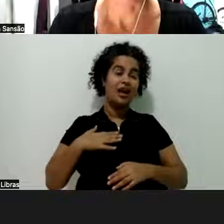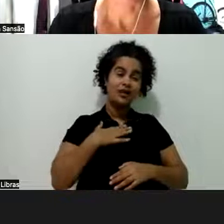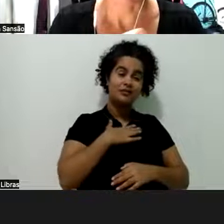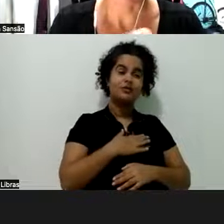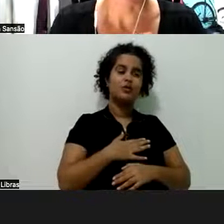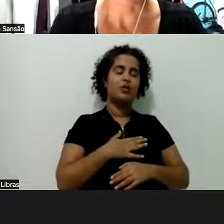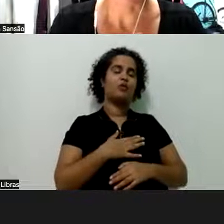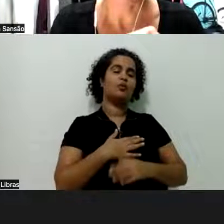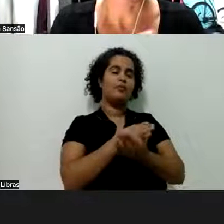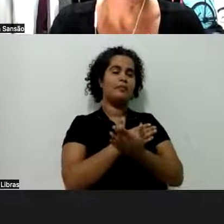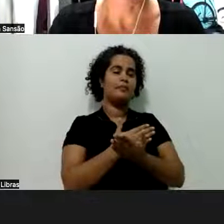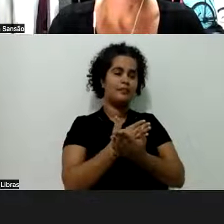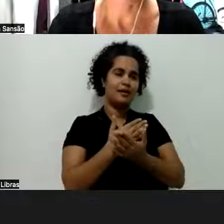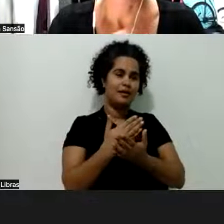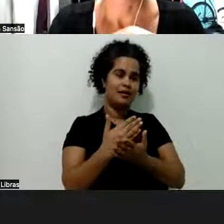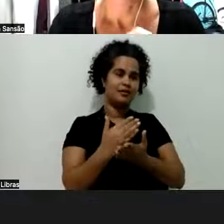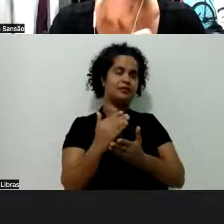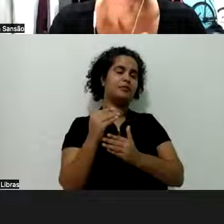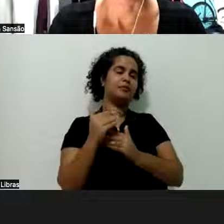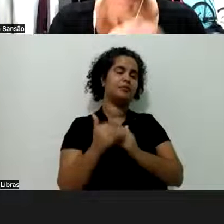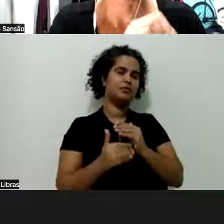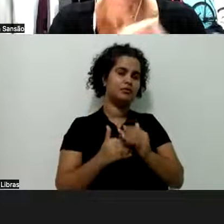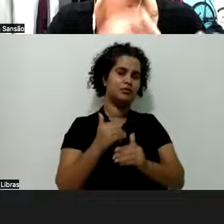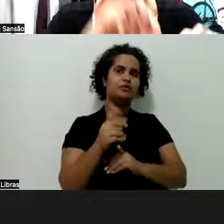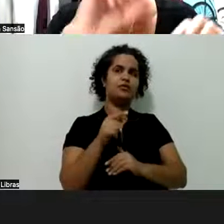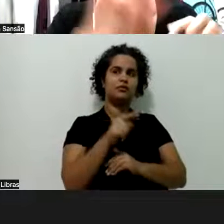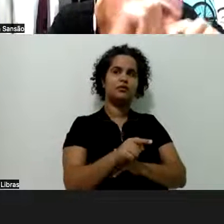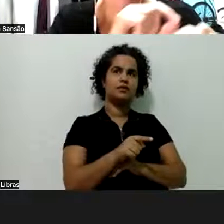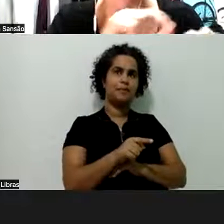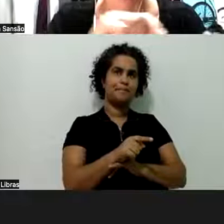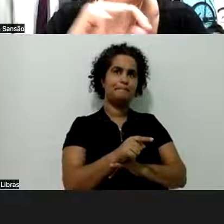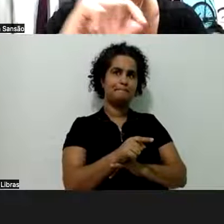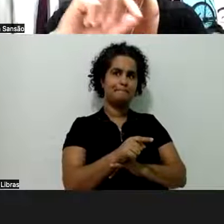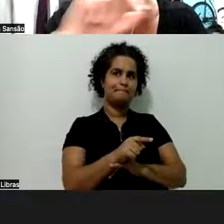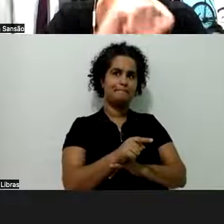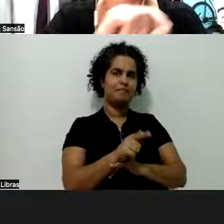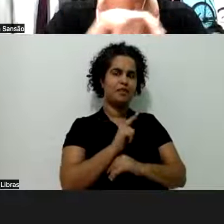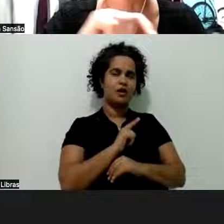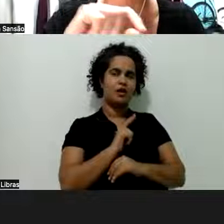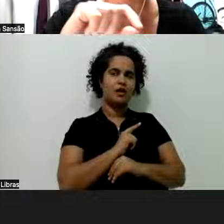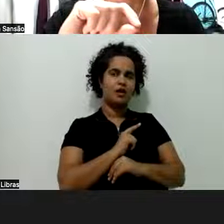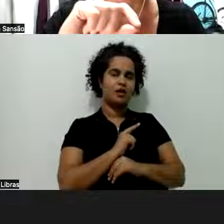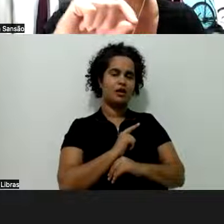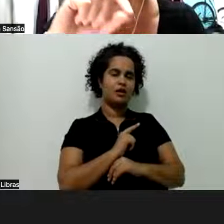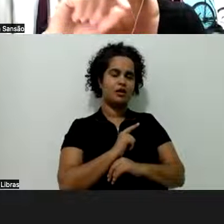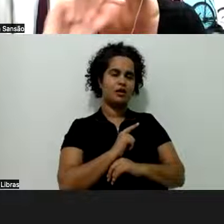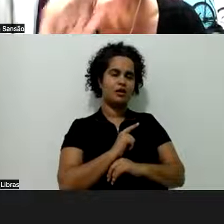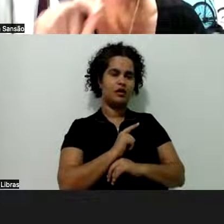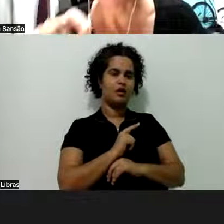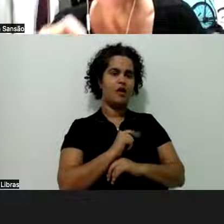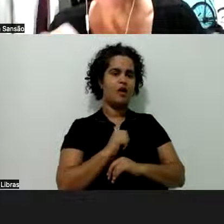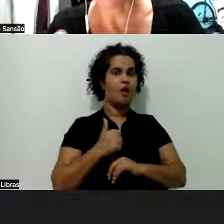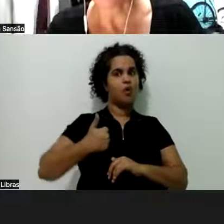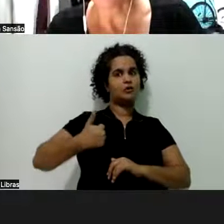você começa o processo, você entra tem uma crescente assim de otimismo que